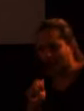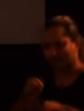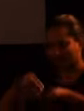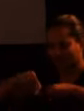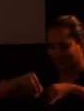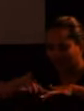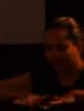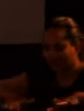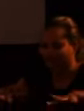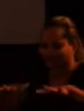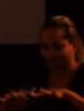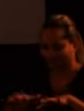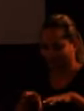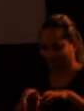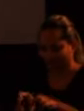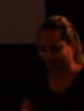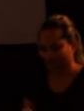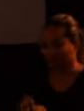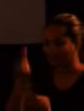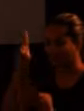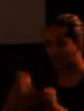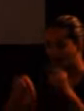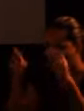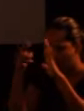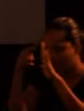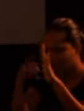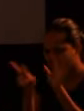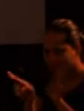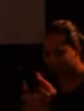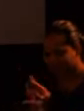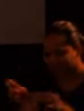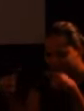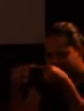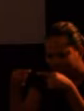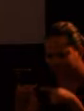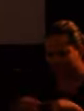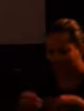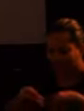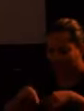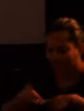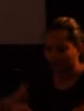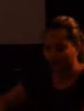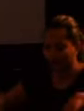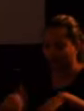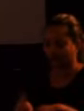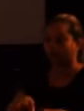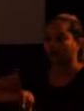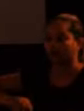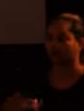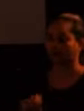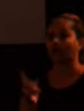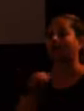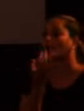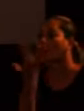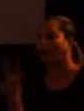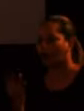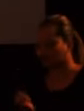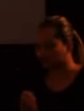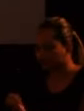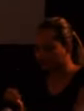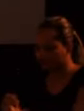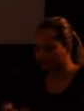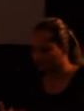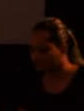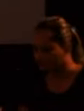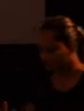é uma relação entre densidade habitacional e área total do terreno e número de unidades habitacionais que vão ser